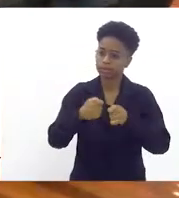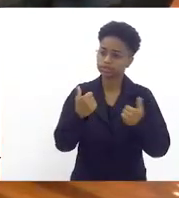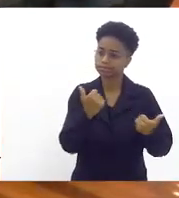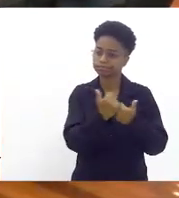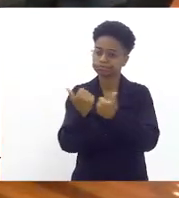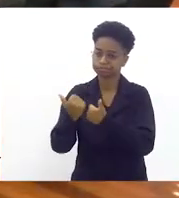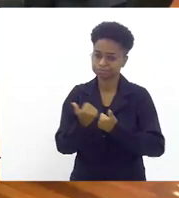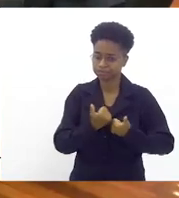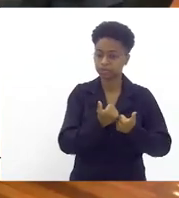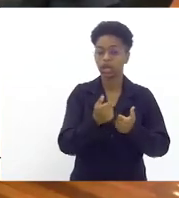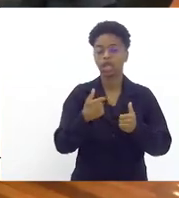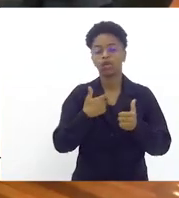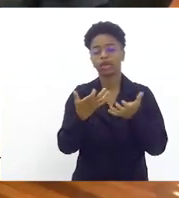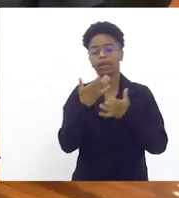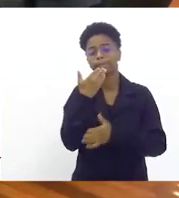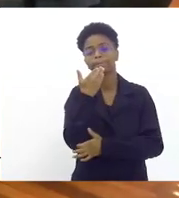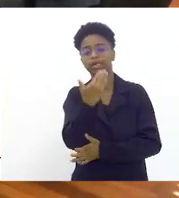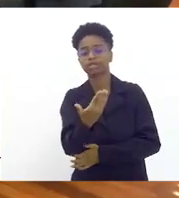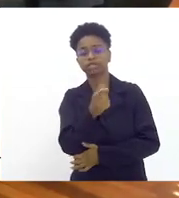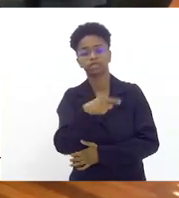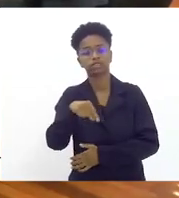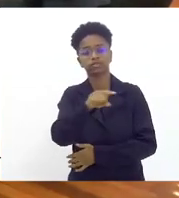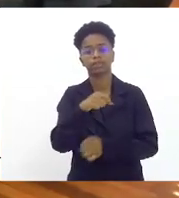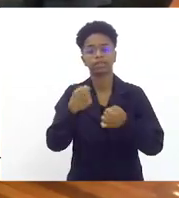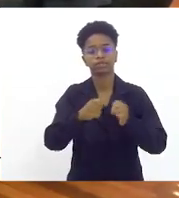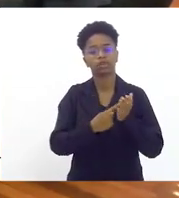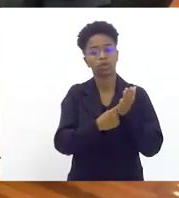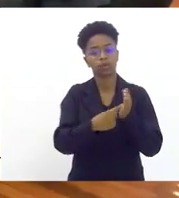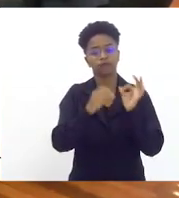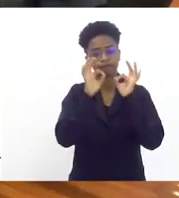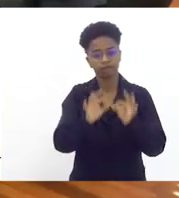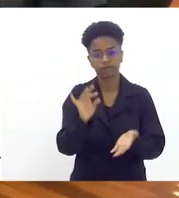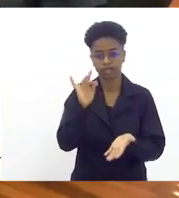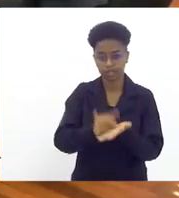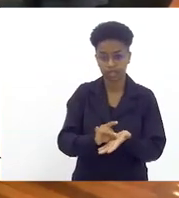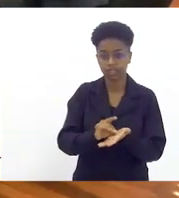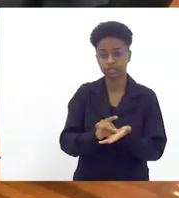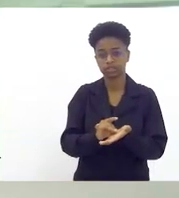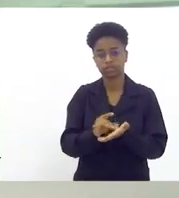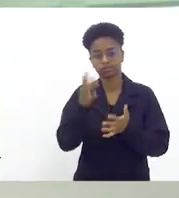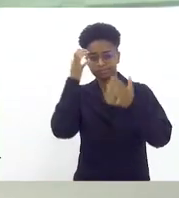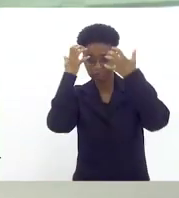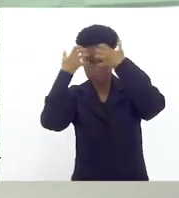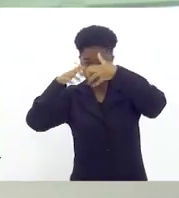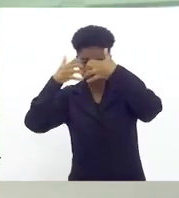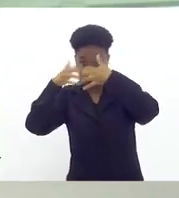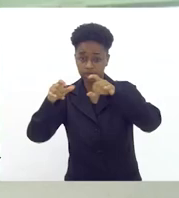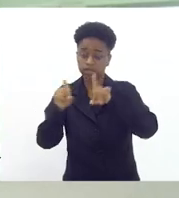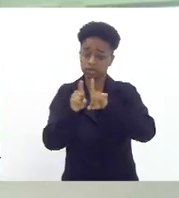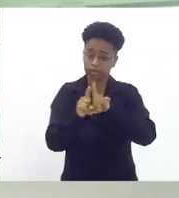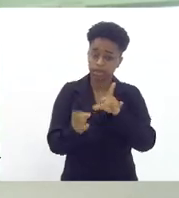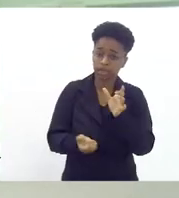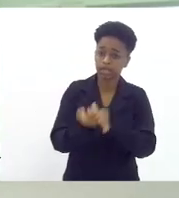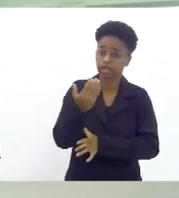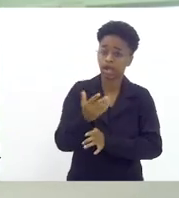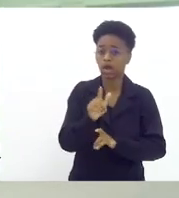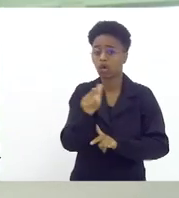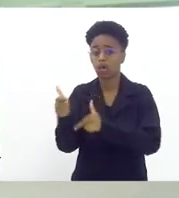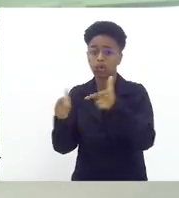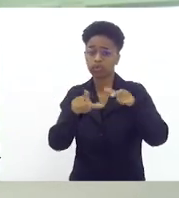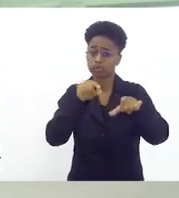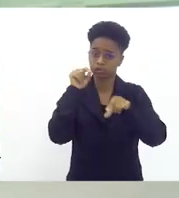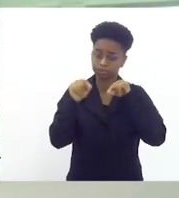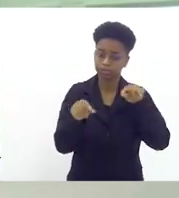E eu queria fazer um apelo aqui, né, de a gente se comprometer verdadeiramente com essa reflexão, né, e a produção de alternativas, né,